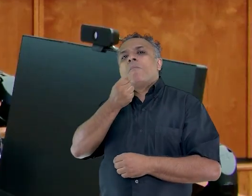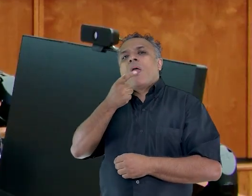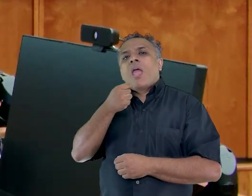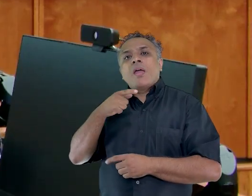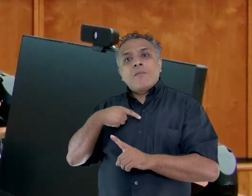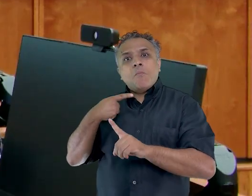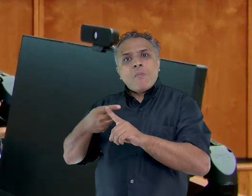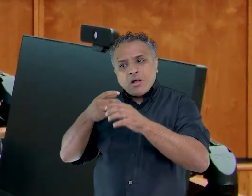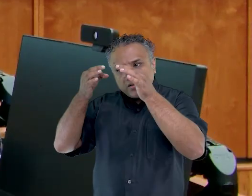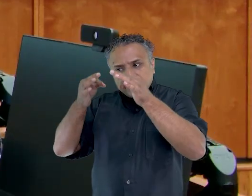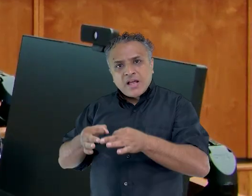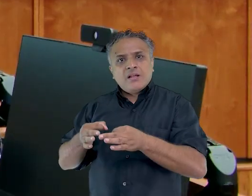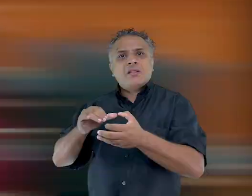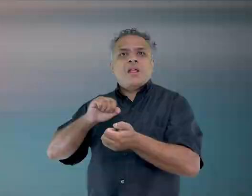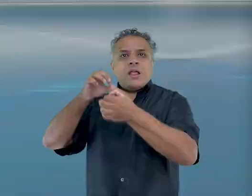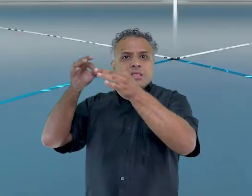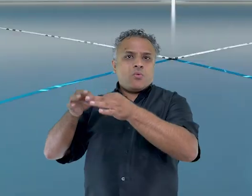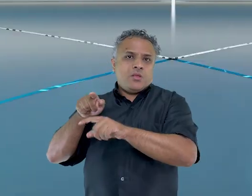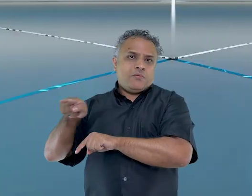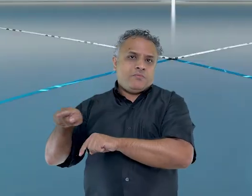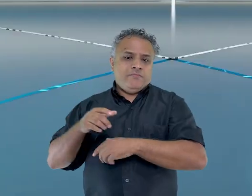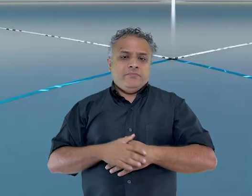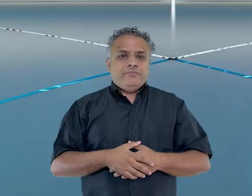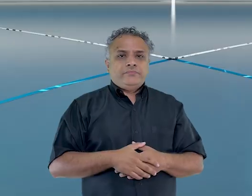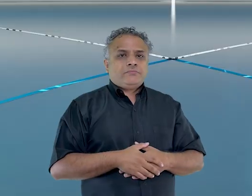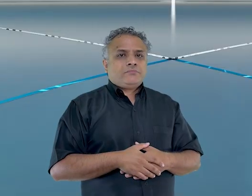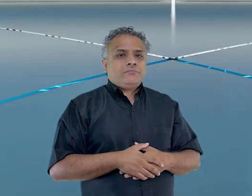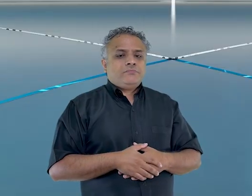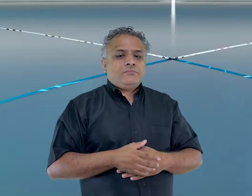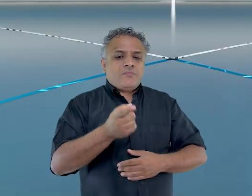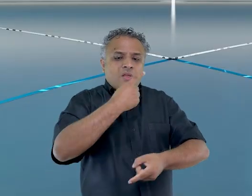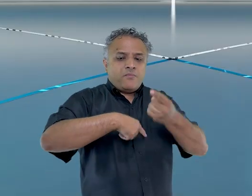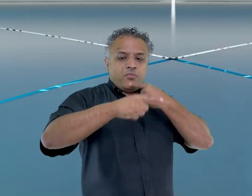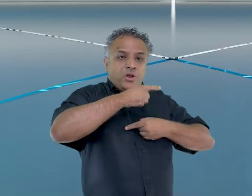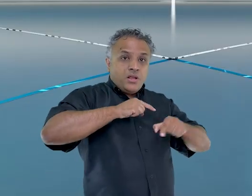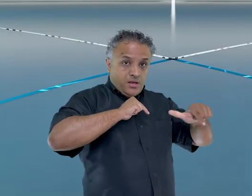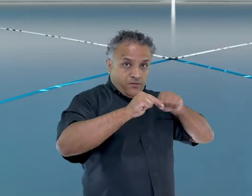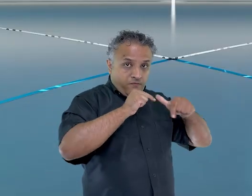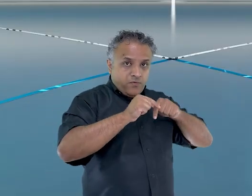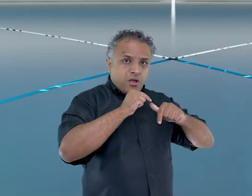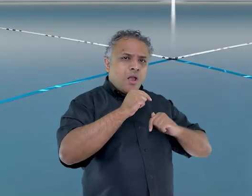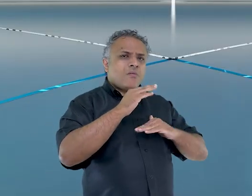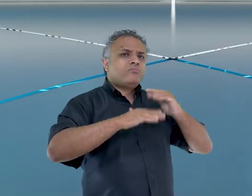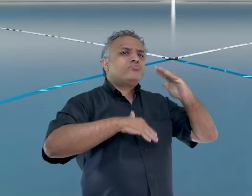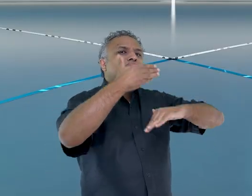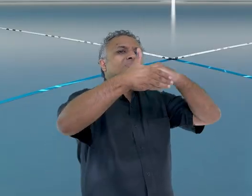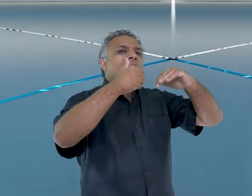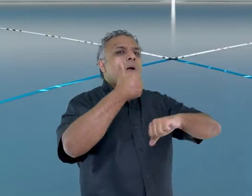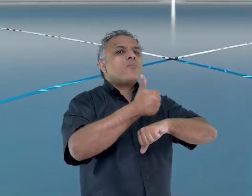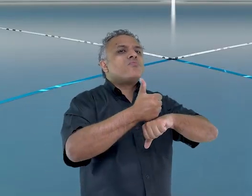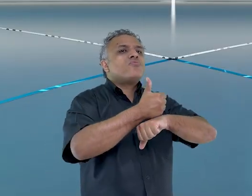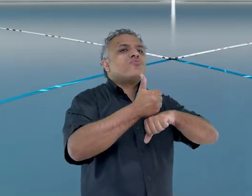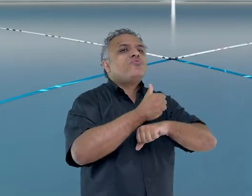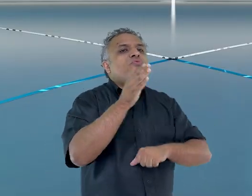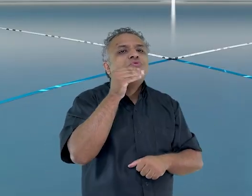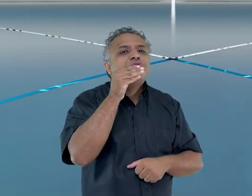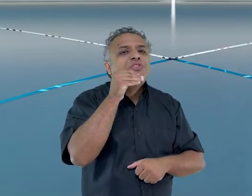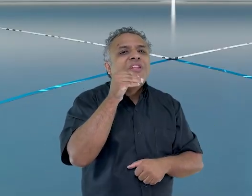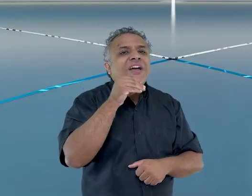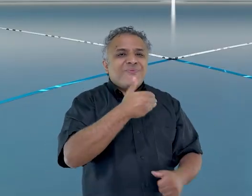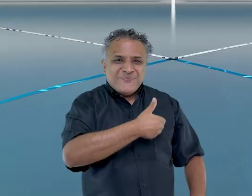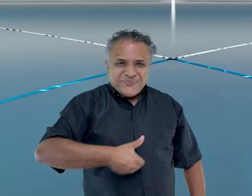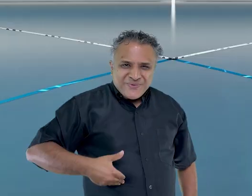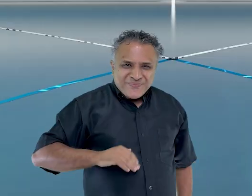mais eficaz e adequado. A progressão funcional é o processo de avanço na carreira de um servidor público. É